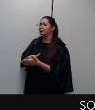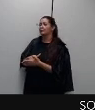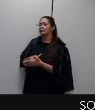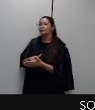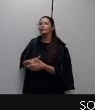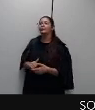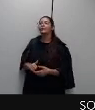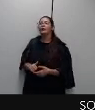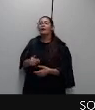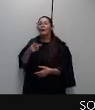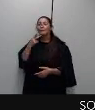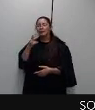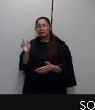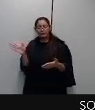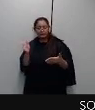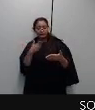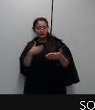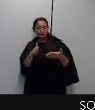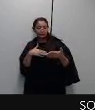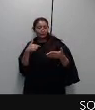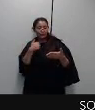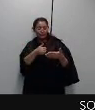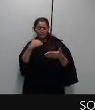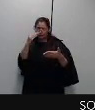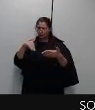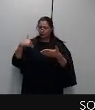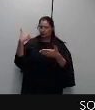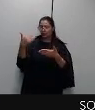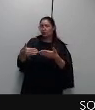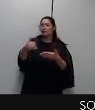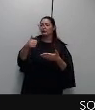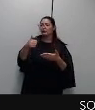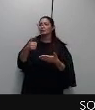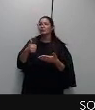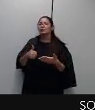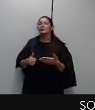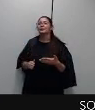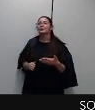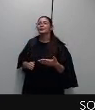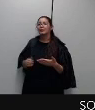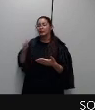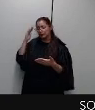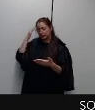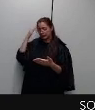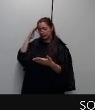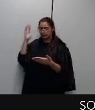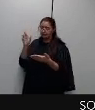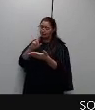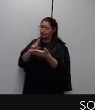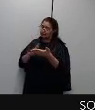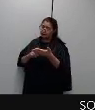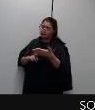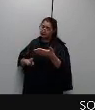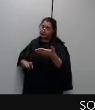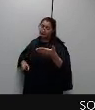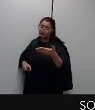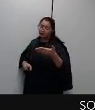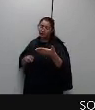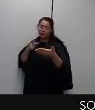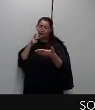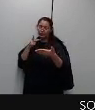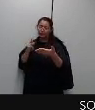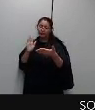lá no sistema vou pular o item 1 que trata da admissibilidade do recurso inteiro admissível e vou já aparecer vão